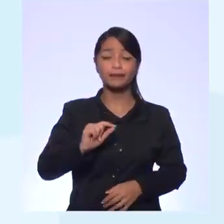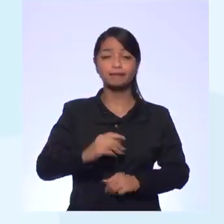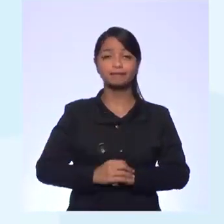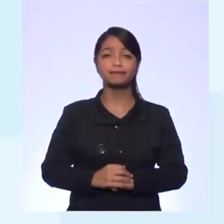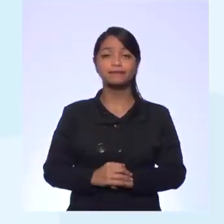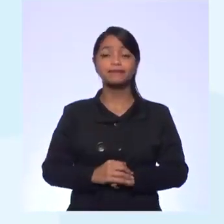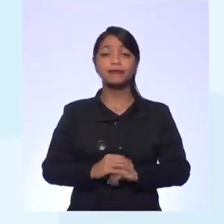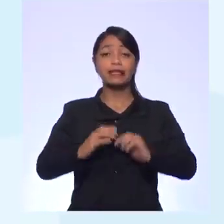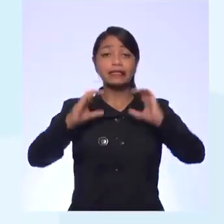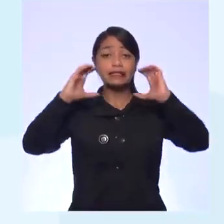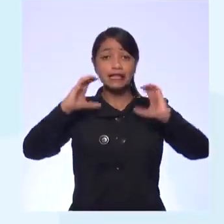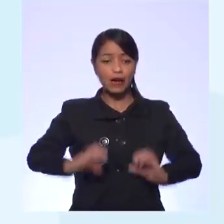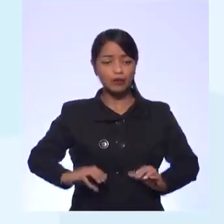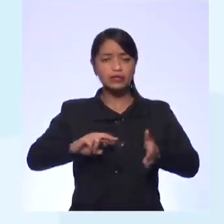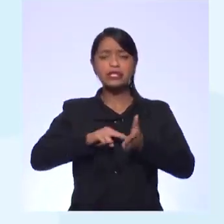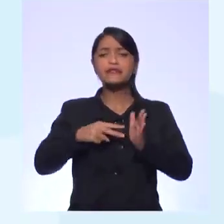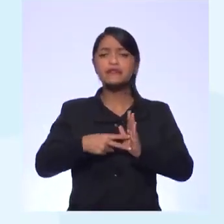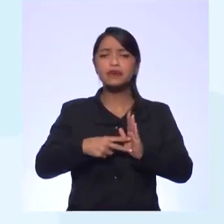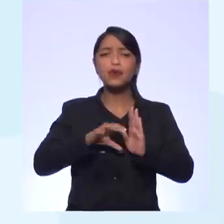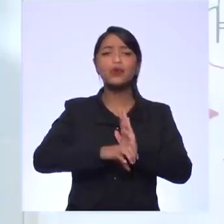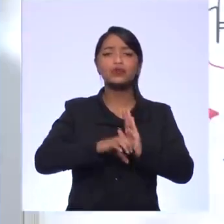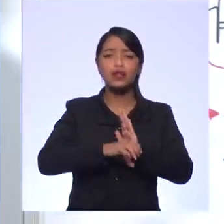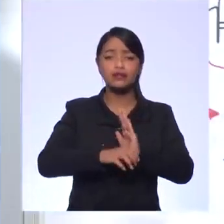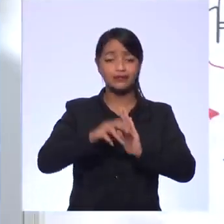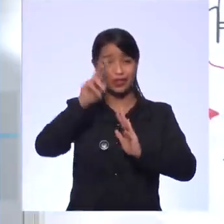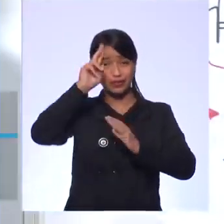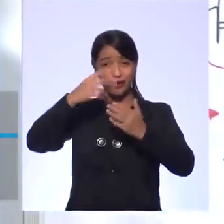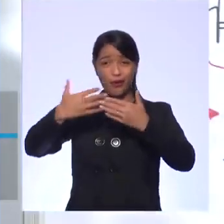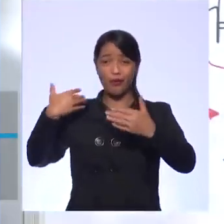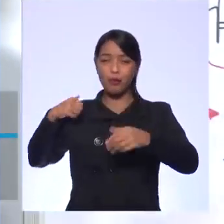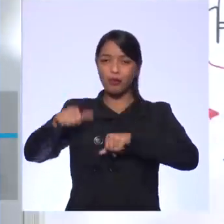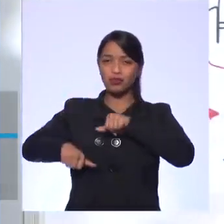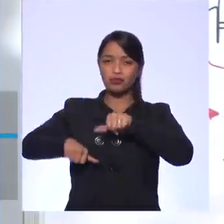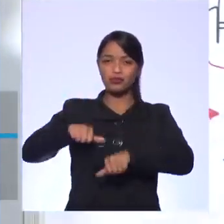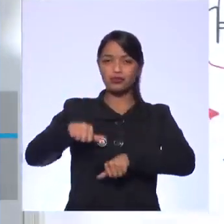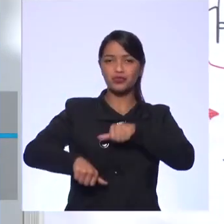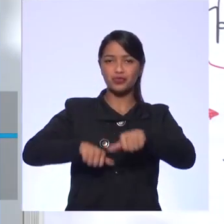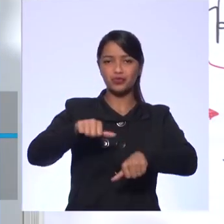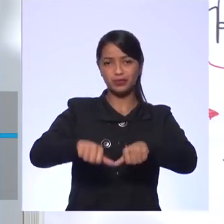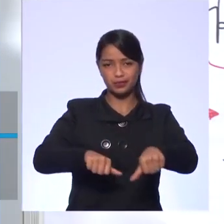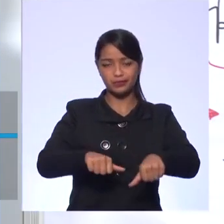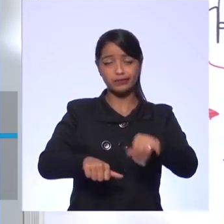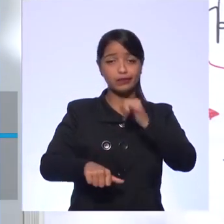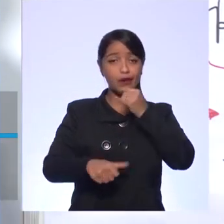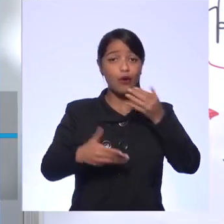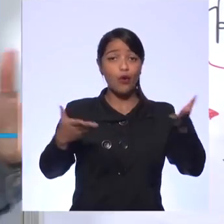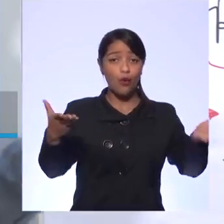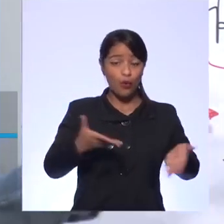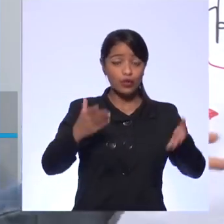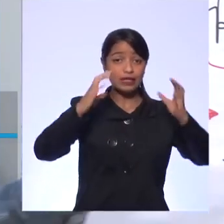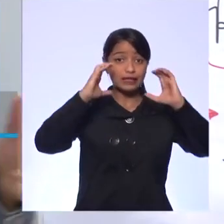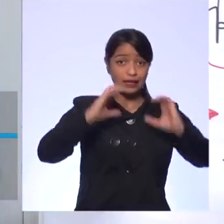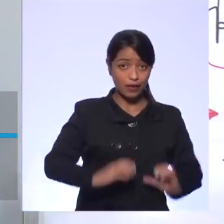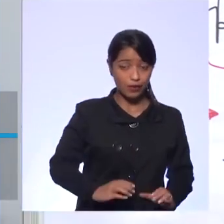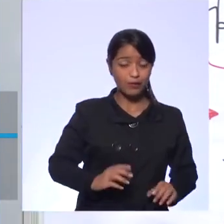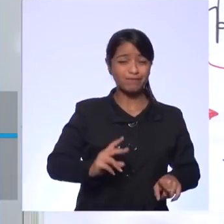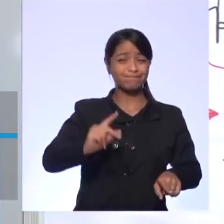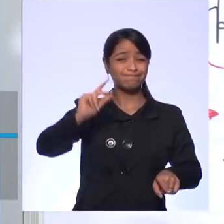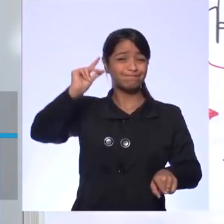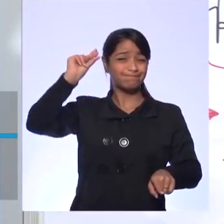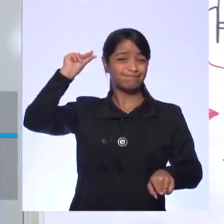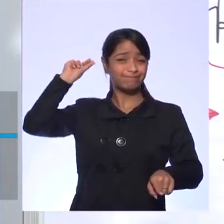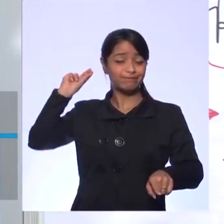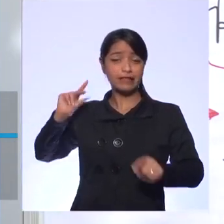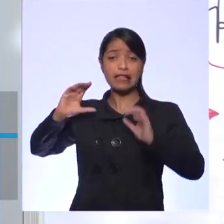foi historicamente sendo alterada. Então, um cidadão hoje não é a mesma coisa de ser um cidadão lá na história